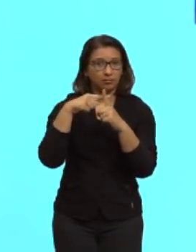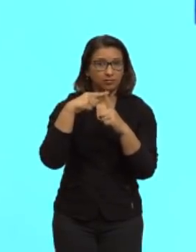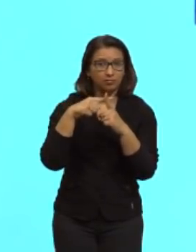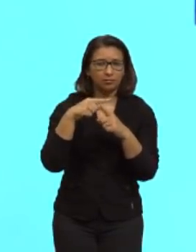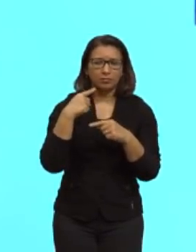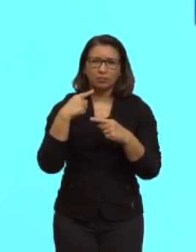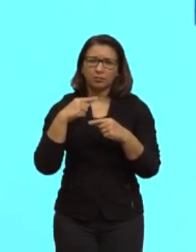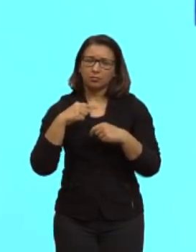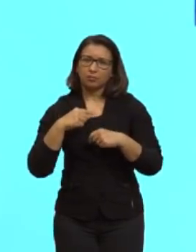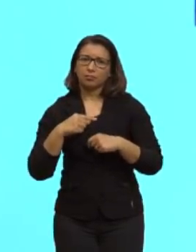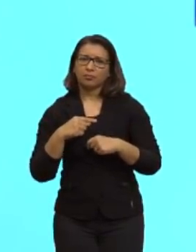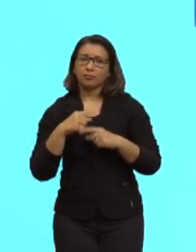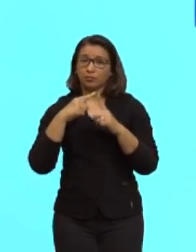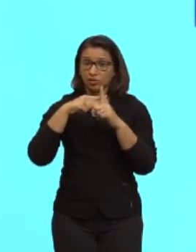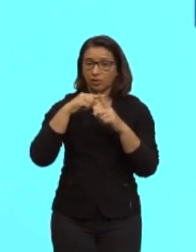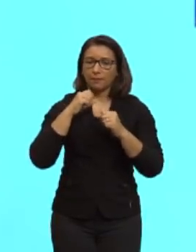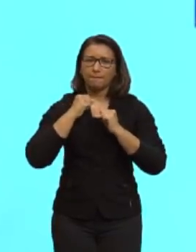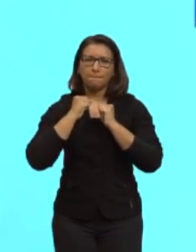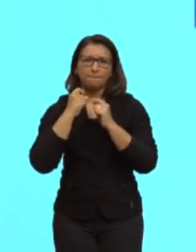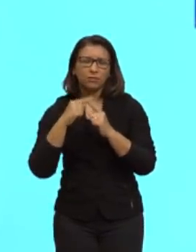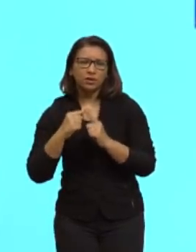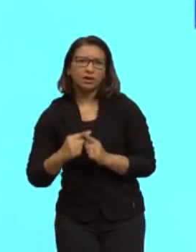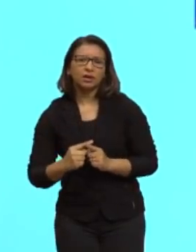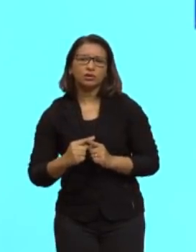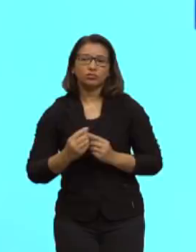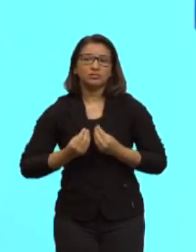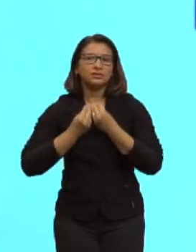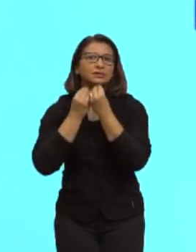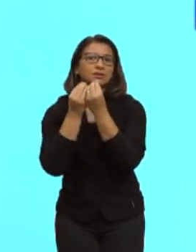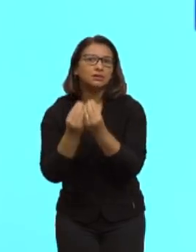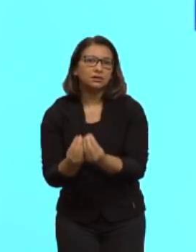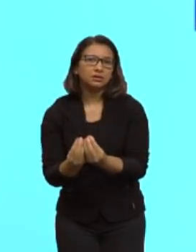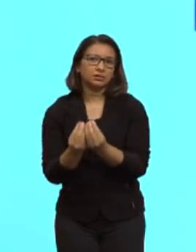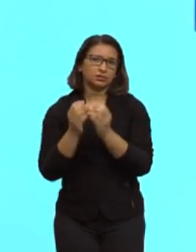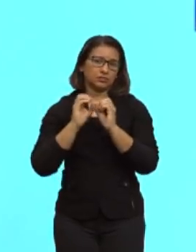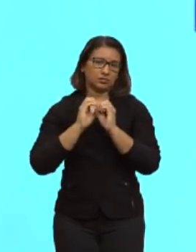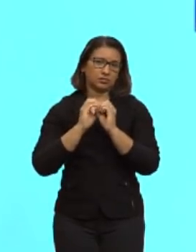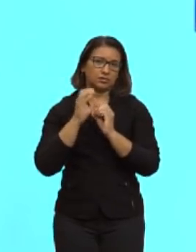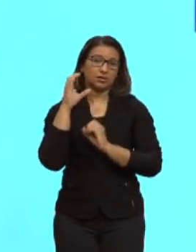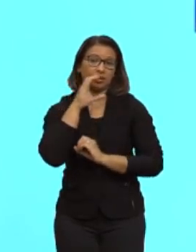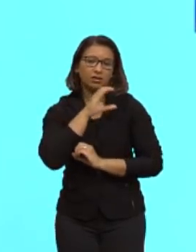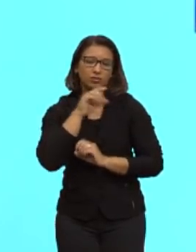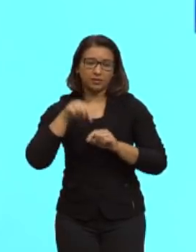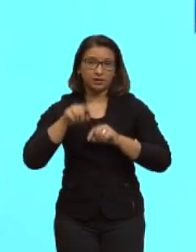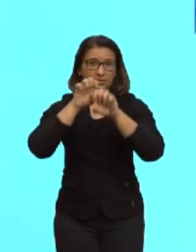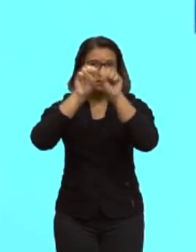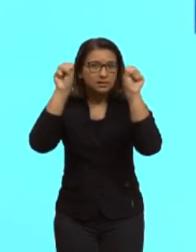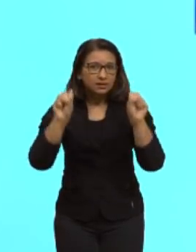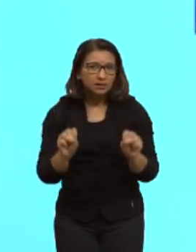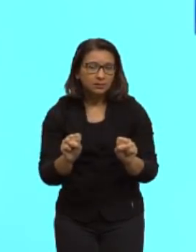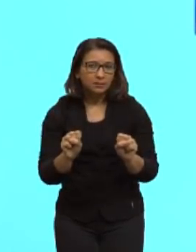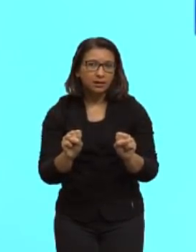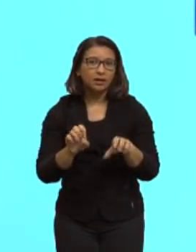porque eu estou dando calor e paga aquele sistema então a passagem